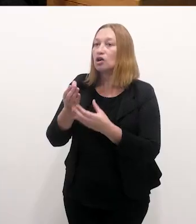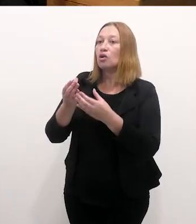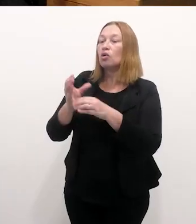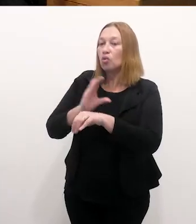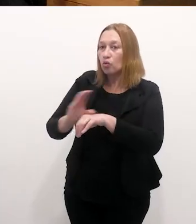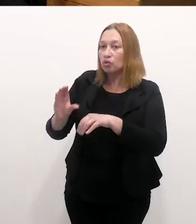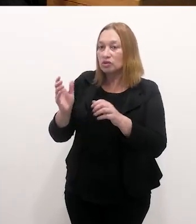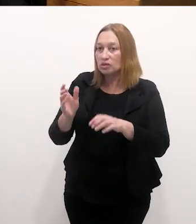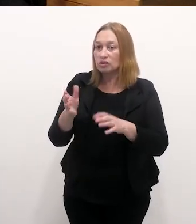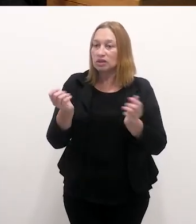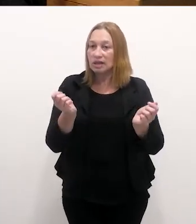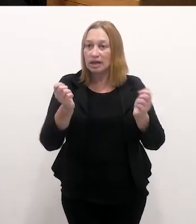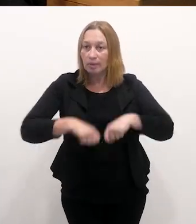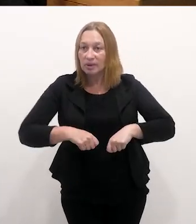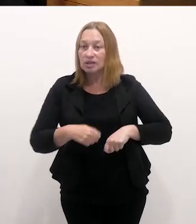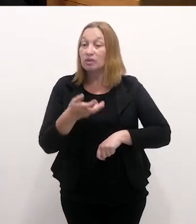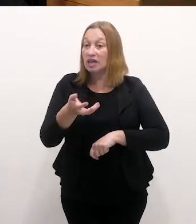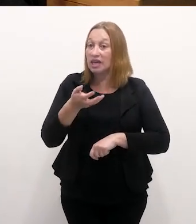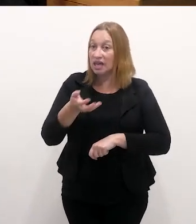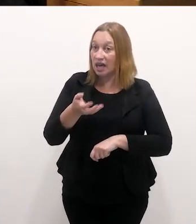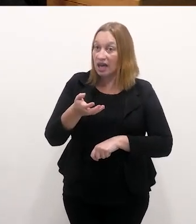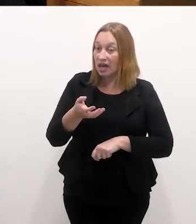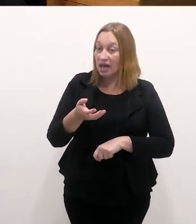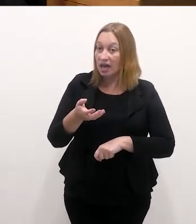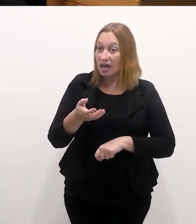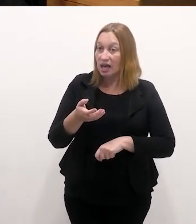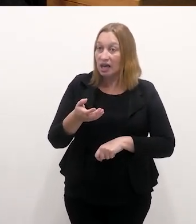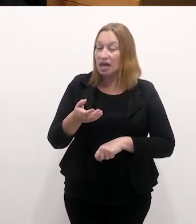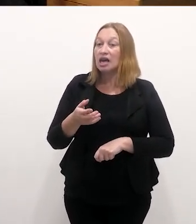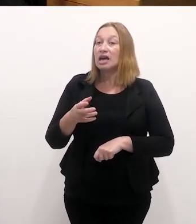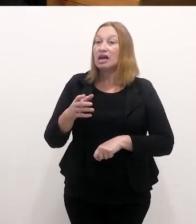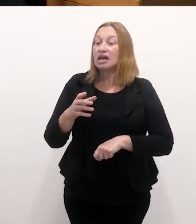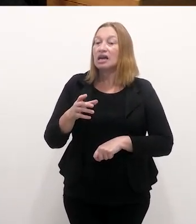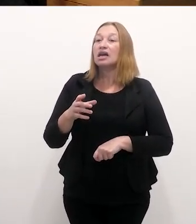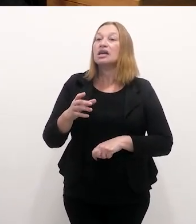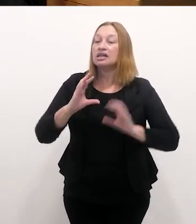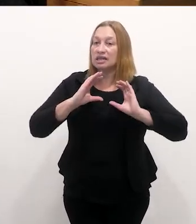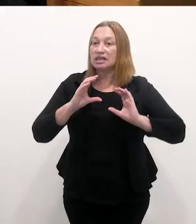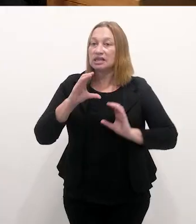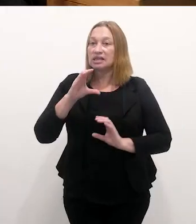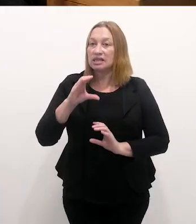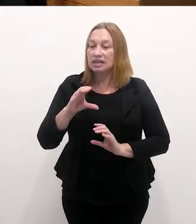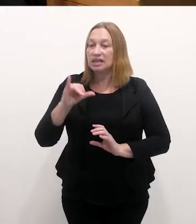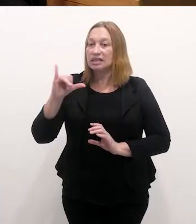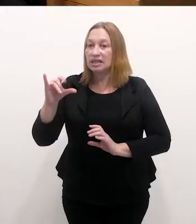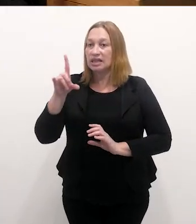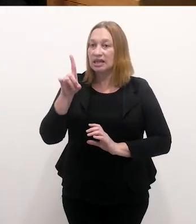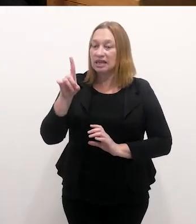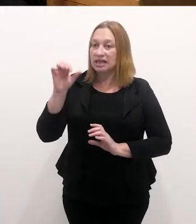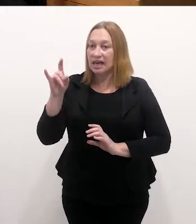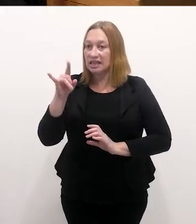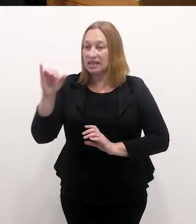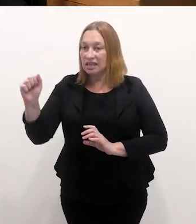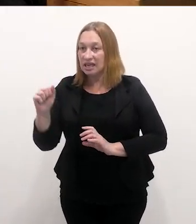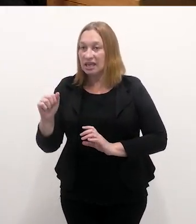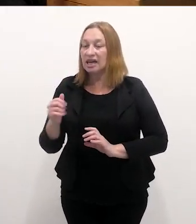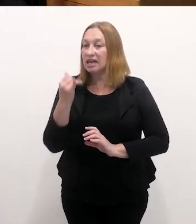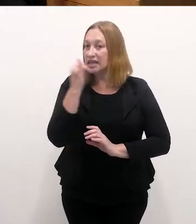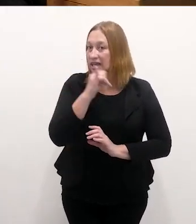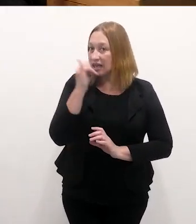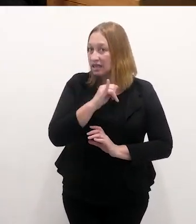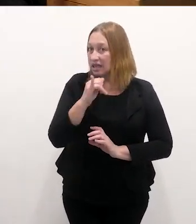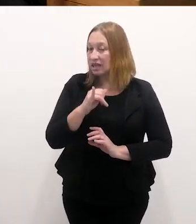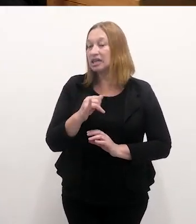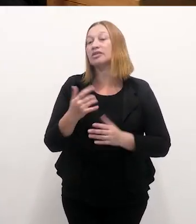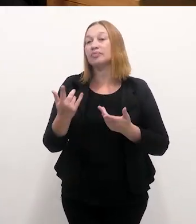Itália para fazer cursos de aperfeiçoamento, capacitação, e muitas vezes querem requerer a cidadania italiana e tem essas limitações